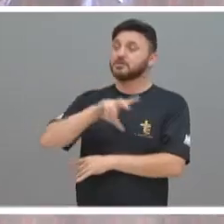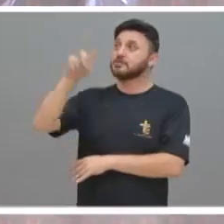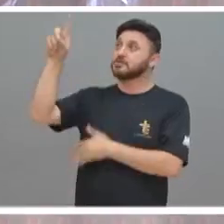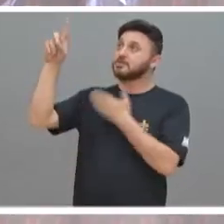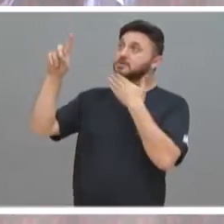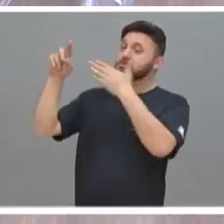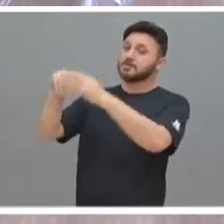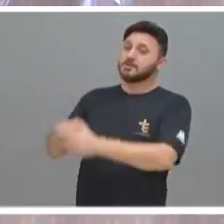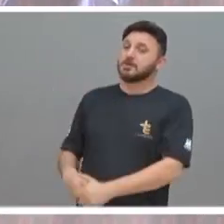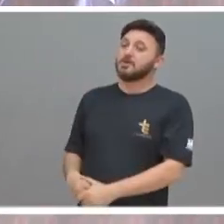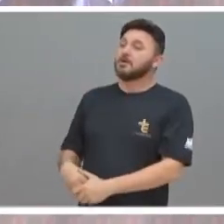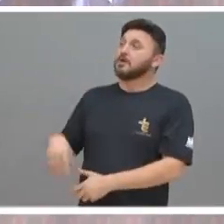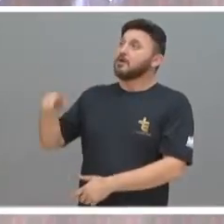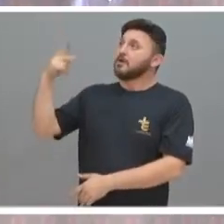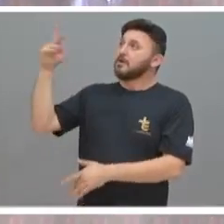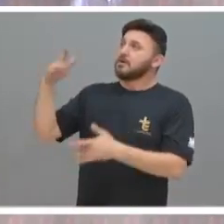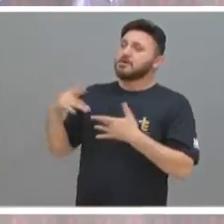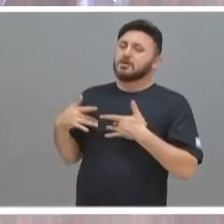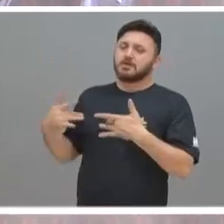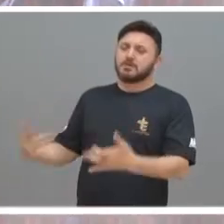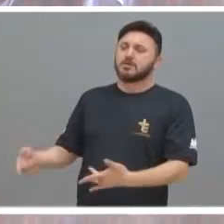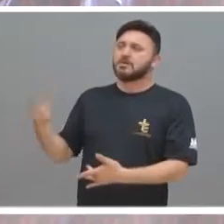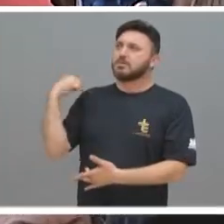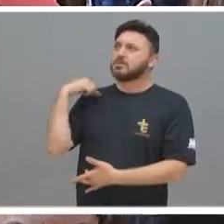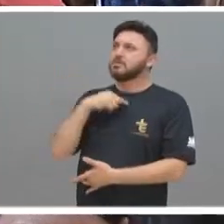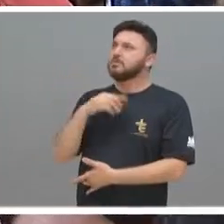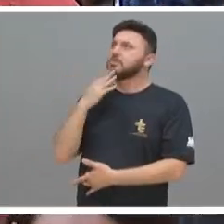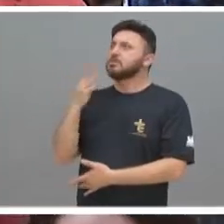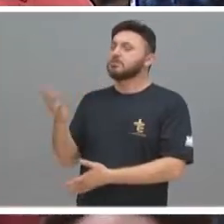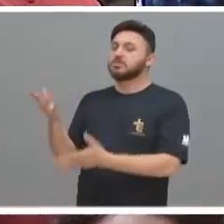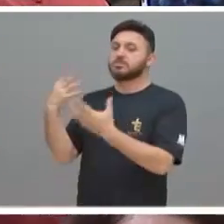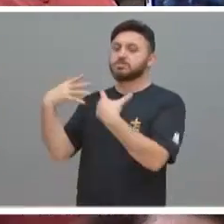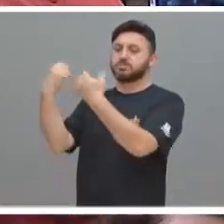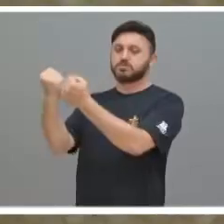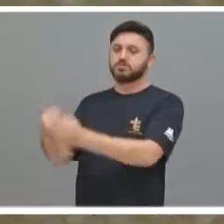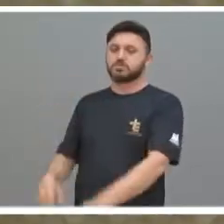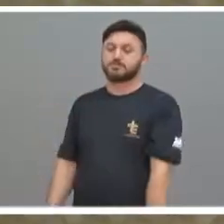pedimos. Em vossa misericórdia,